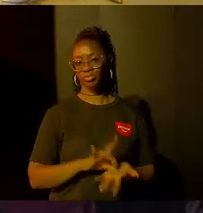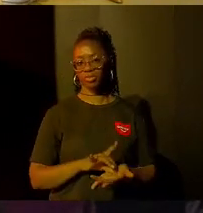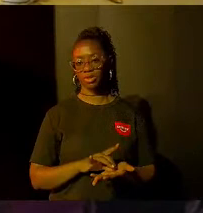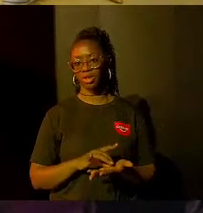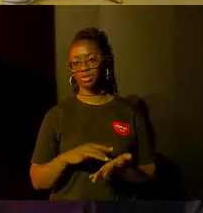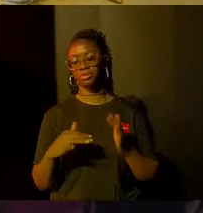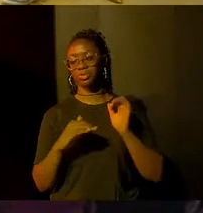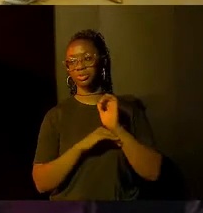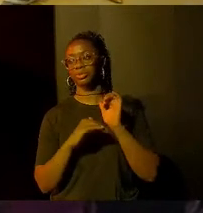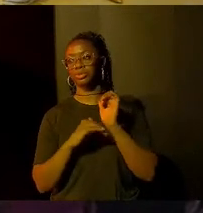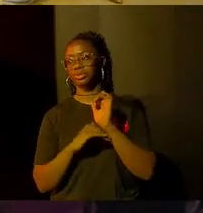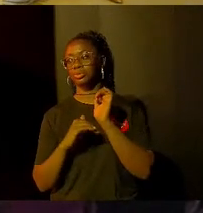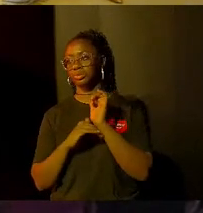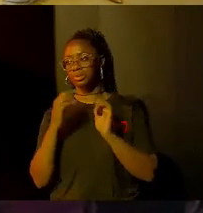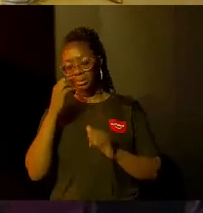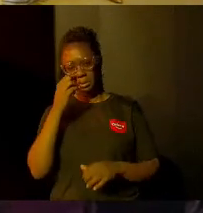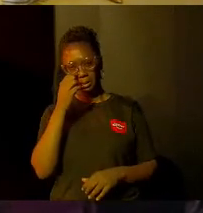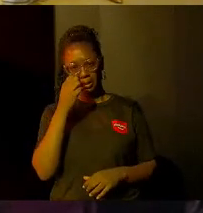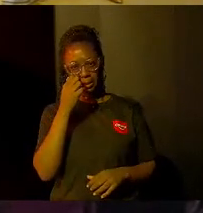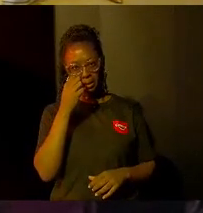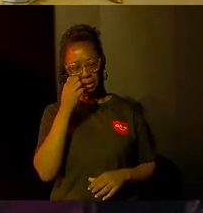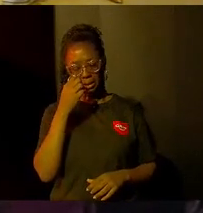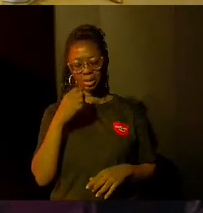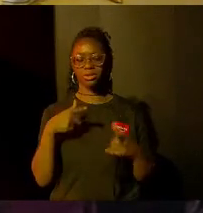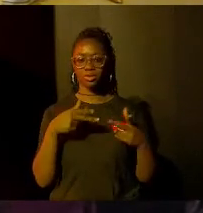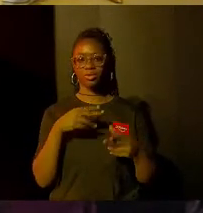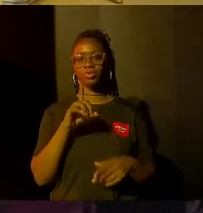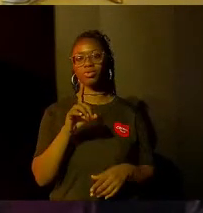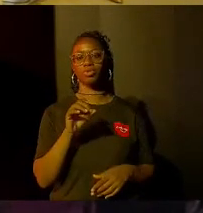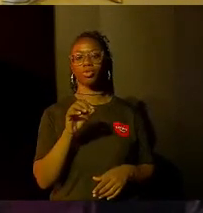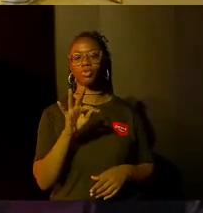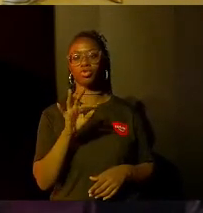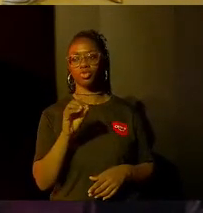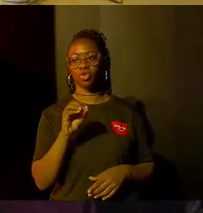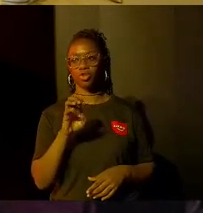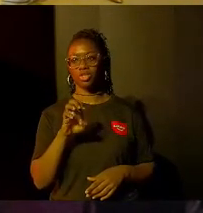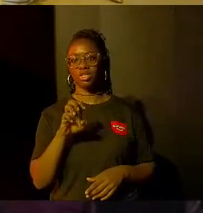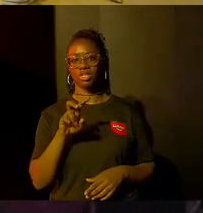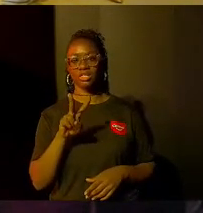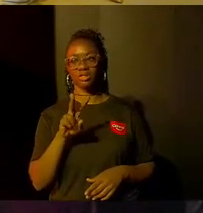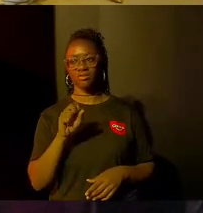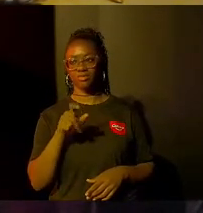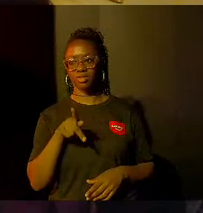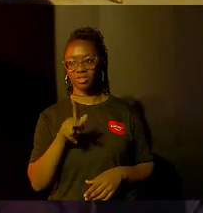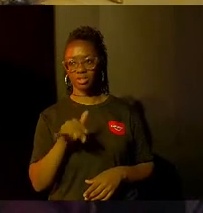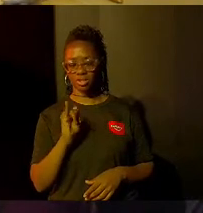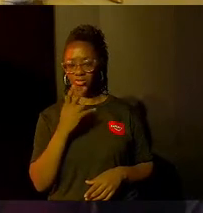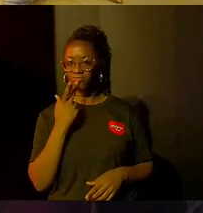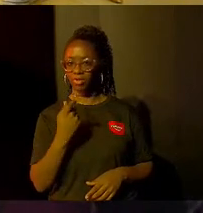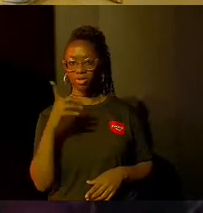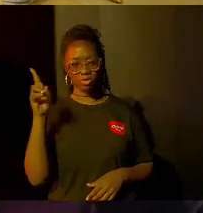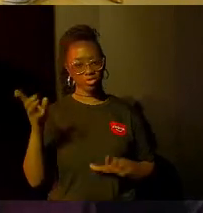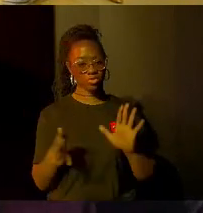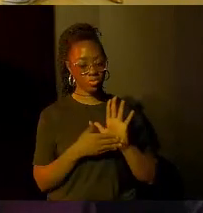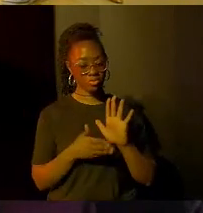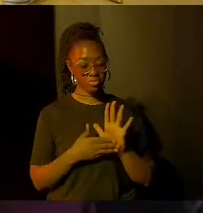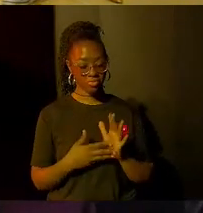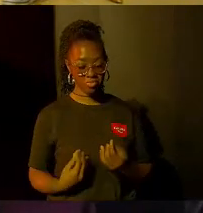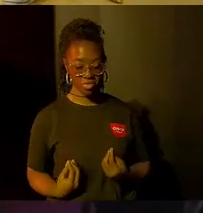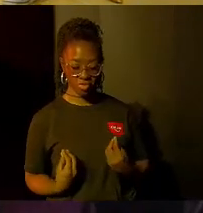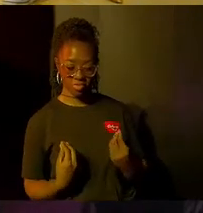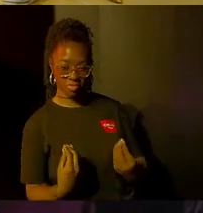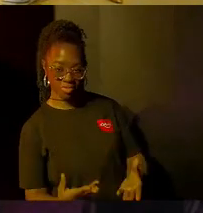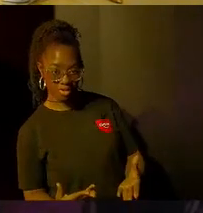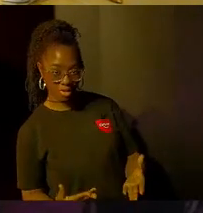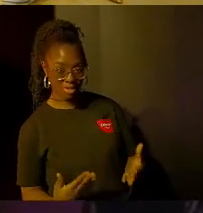um enigma aquele Enigma que o dostoiévs que mencionava Deus não nos propõe se não enigmas